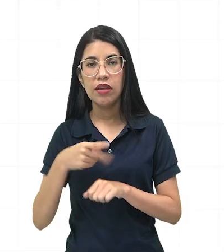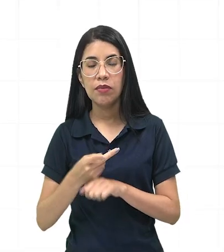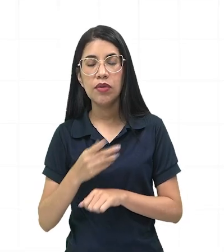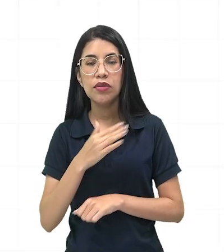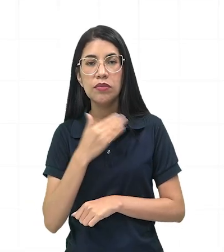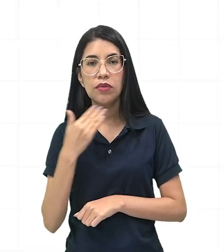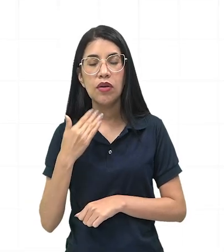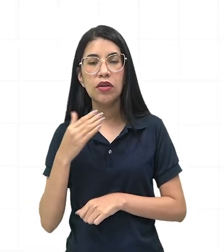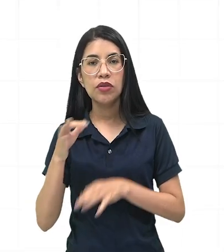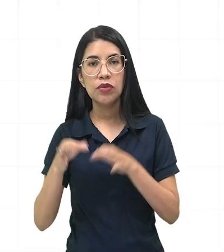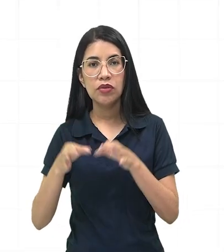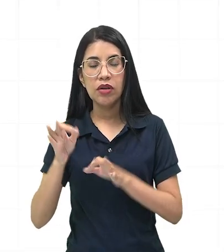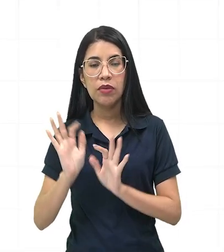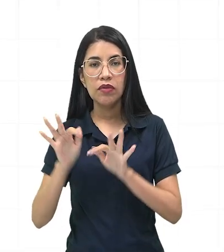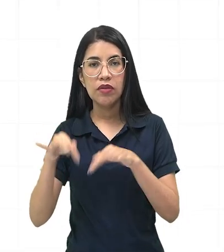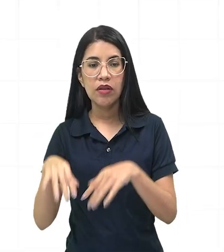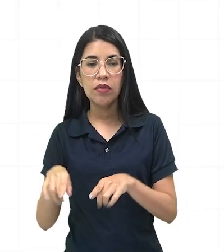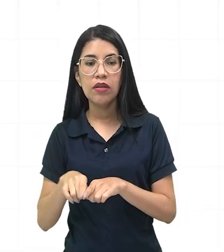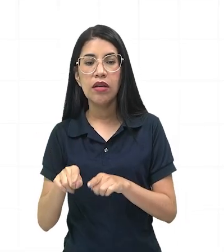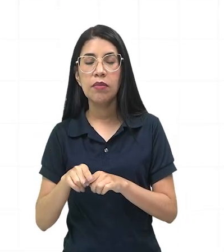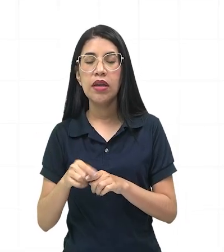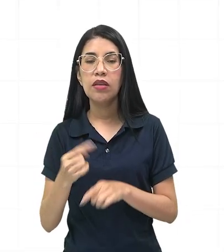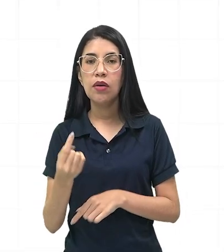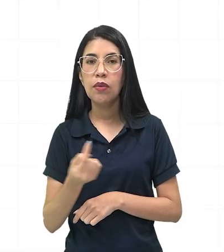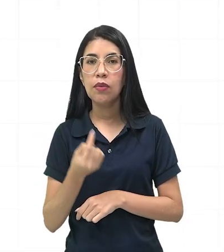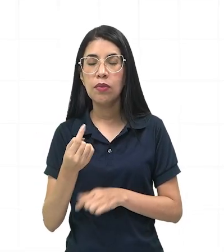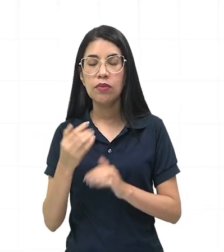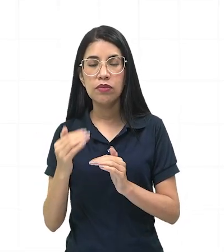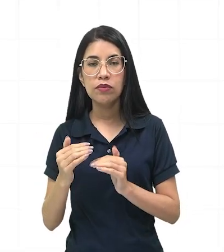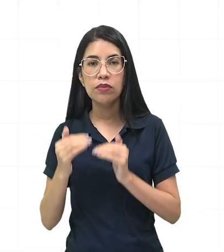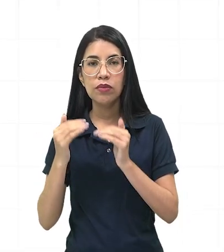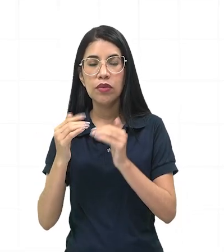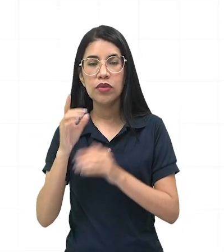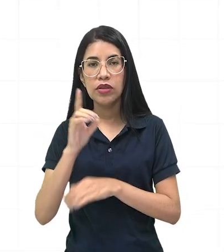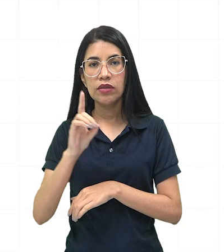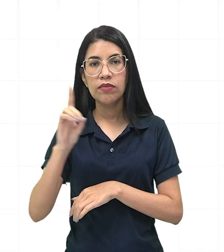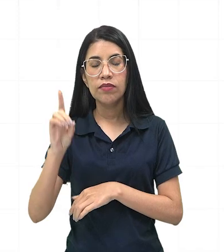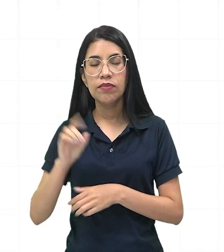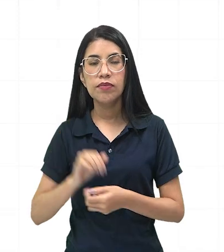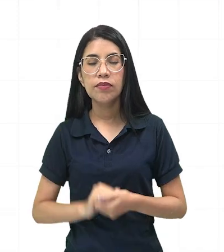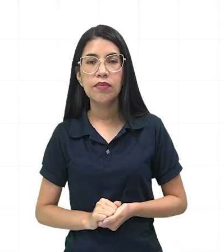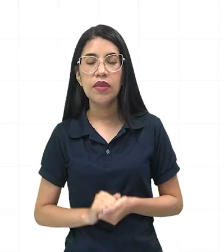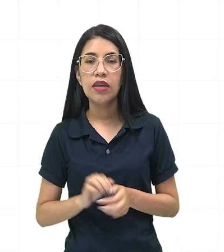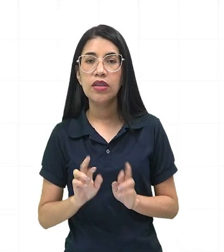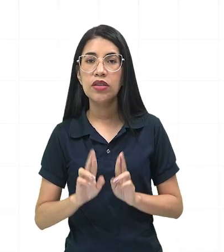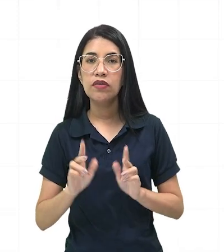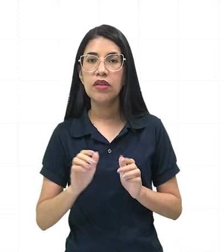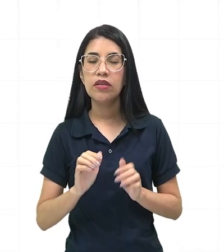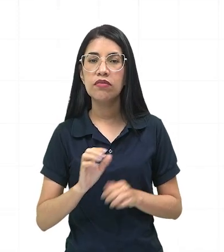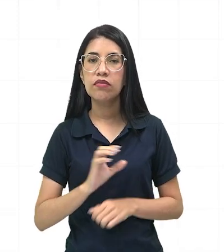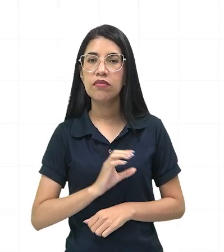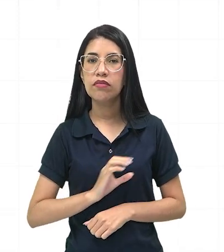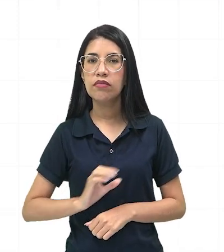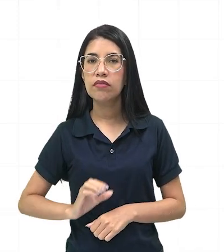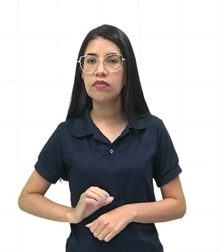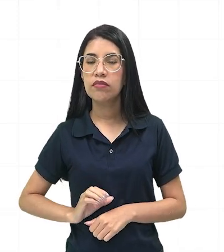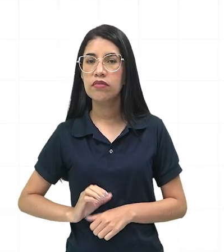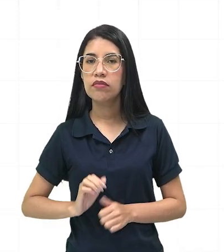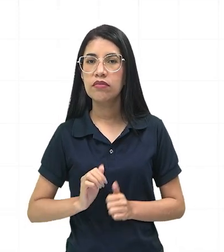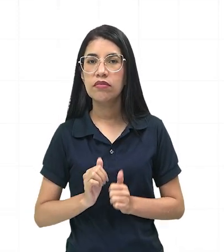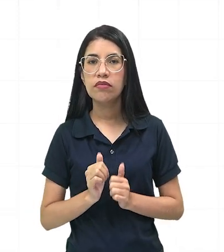no julgamento final, e na unicidade absoluta de Deus. Diferentemente do cristianismo,